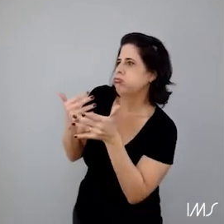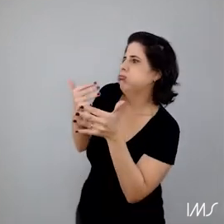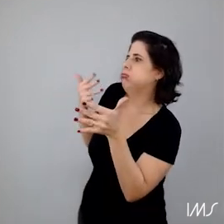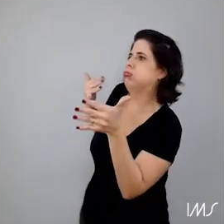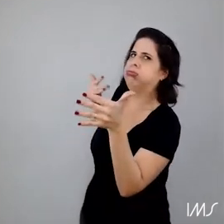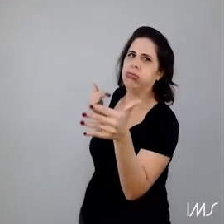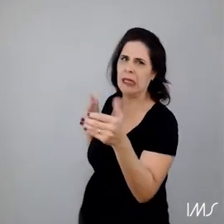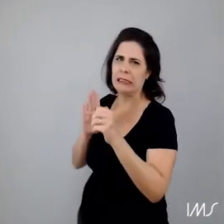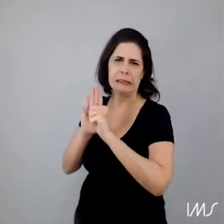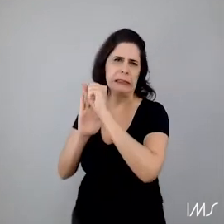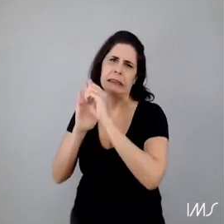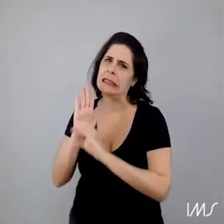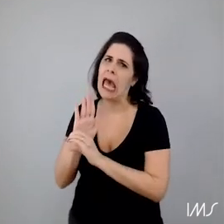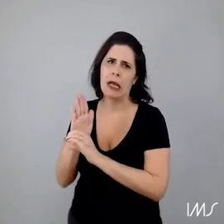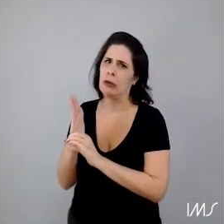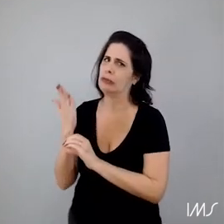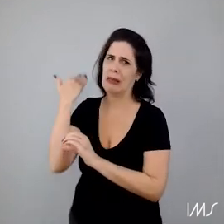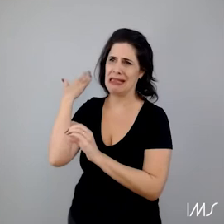por parte dos fotógrafos e